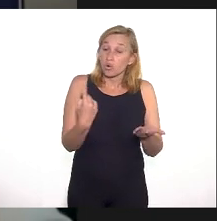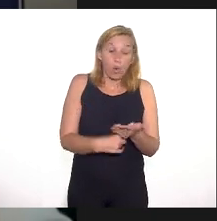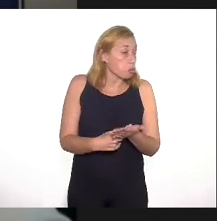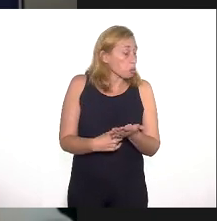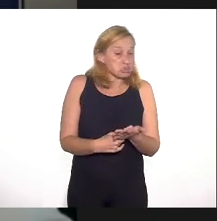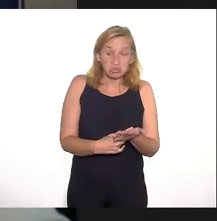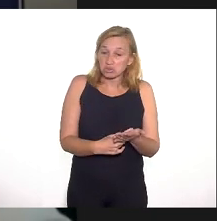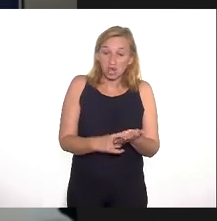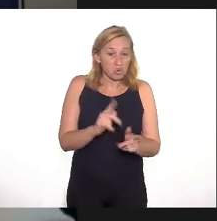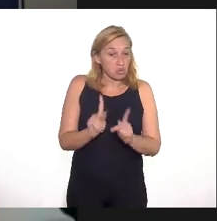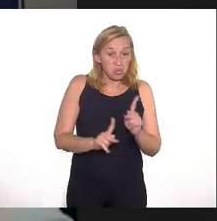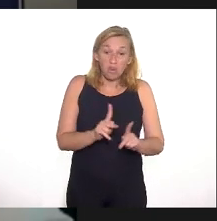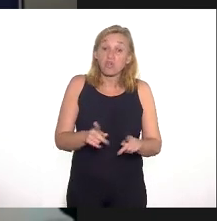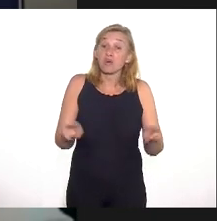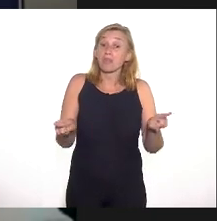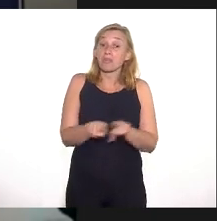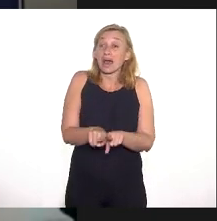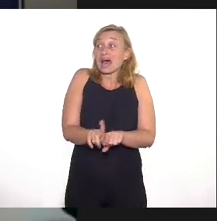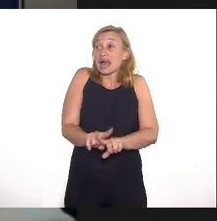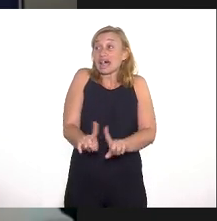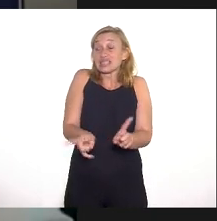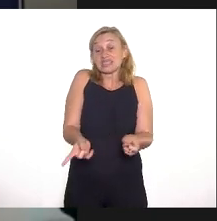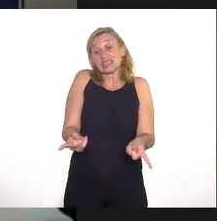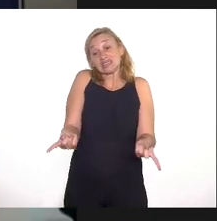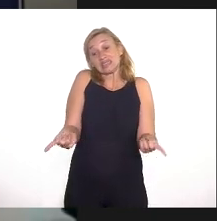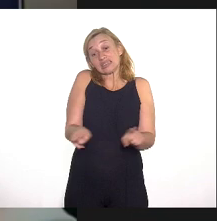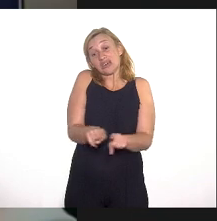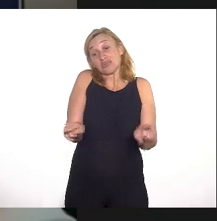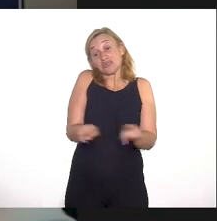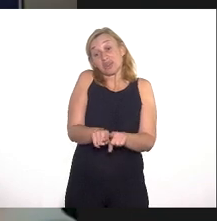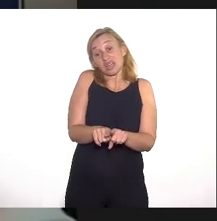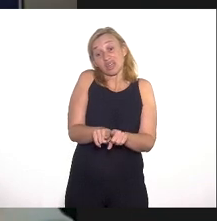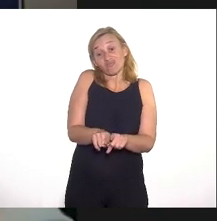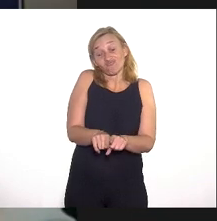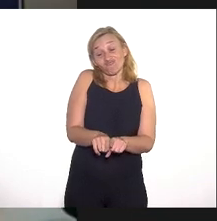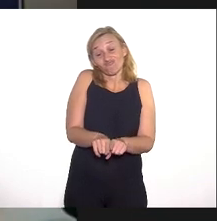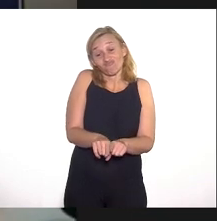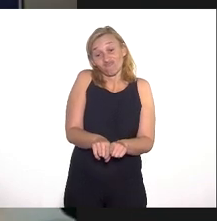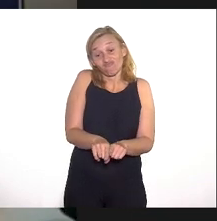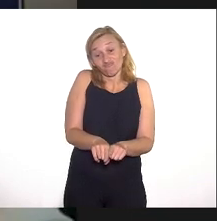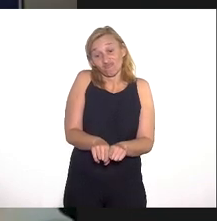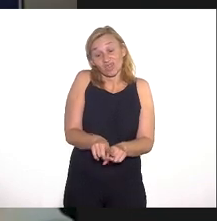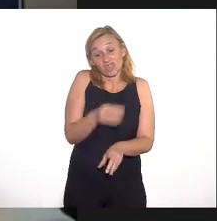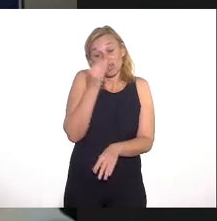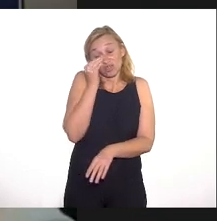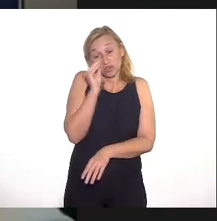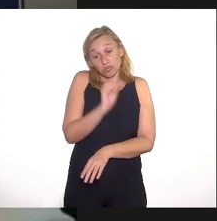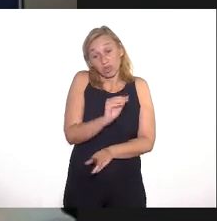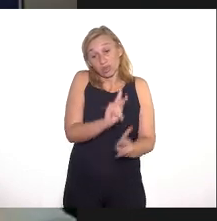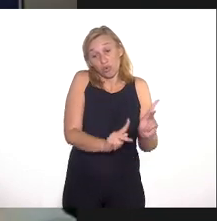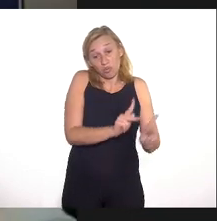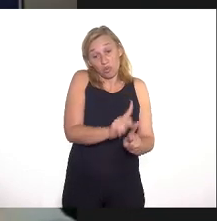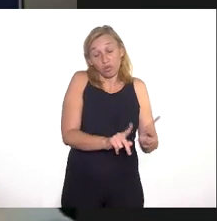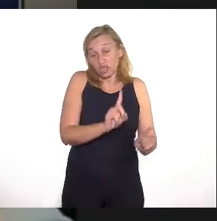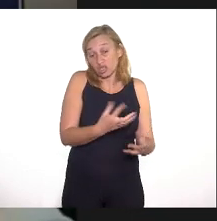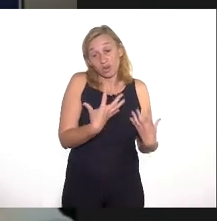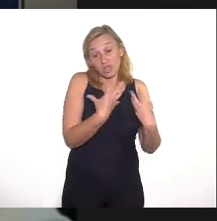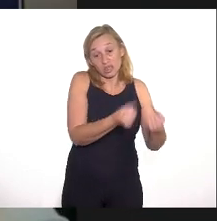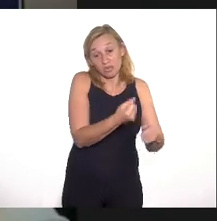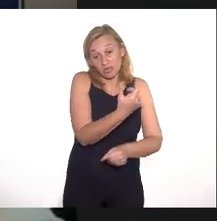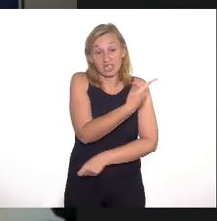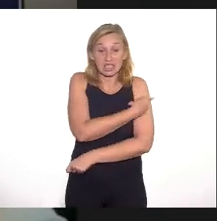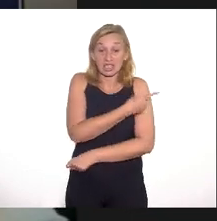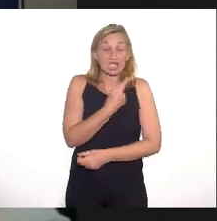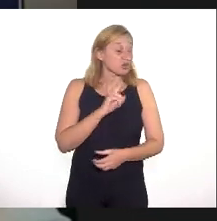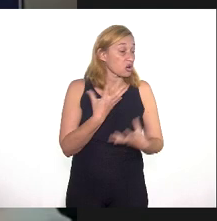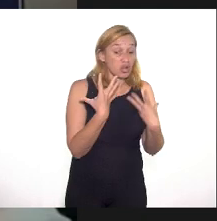população, mas também chega a ser um escárnio com essa mesma população que não recebeu vacina,